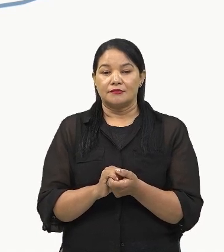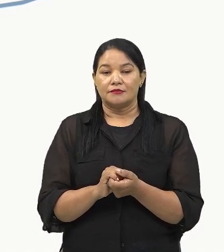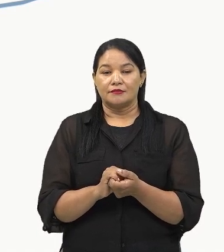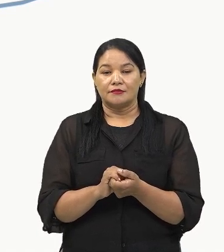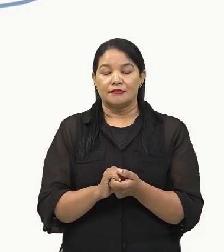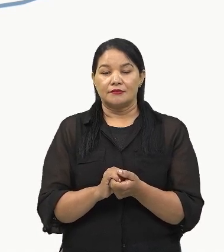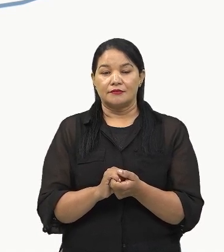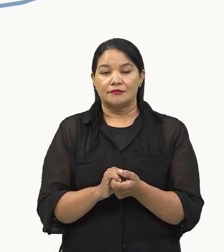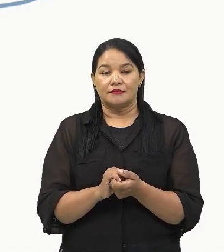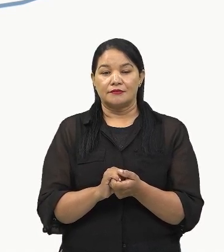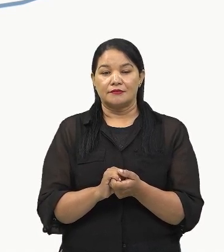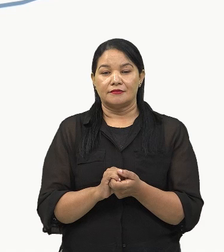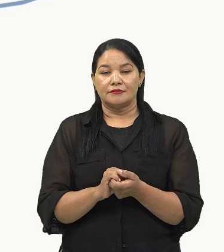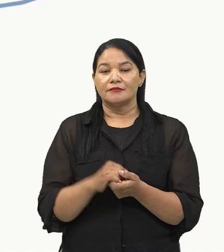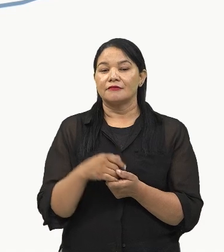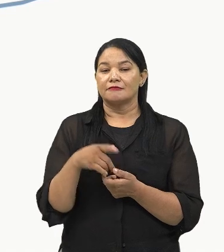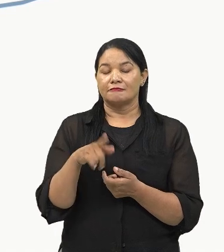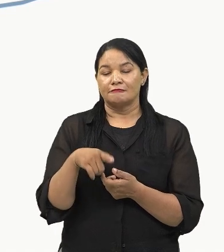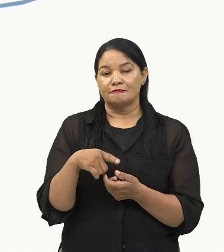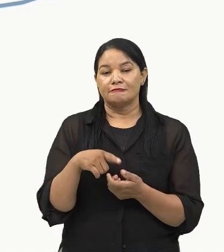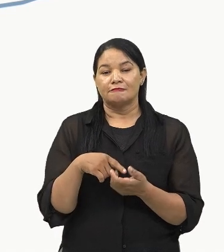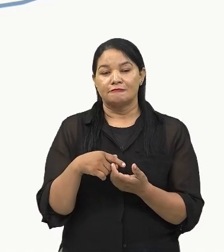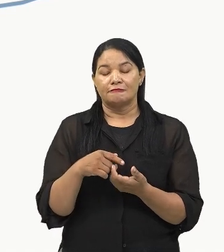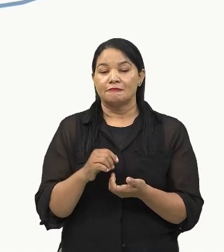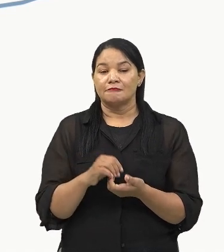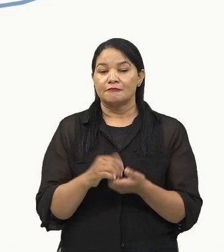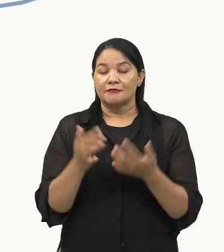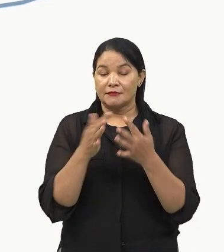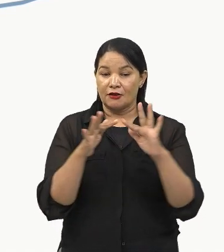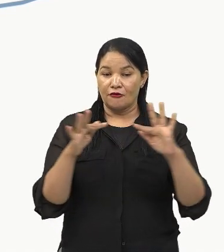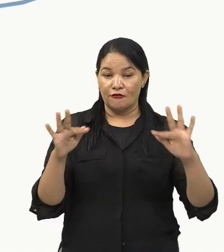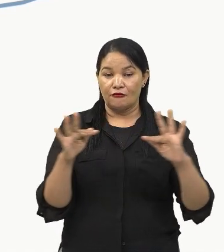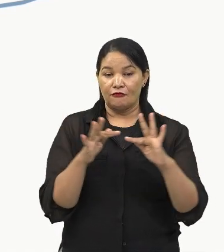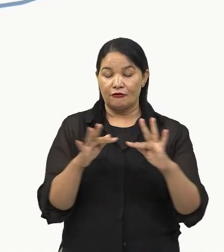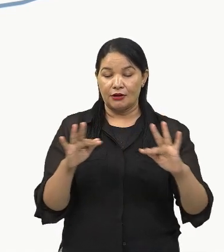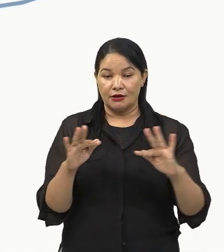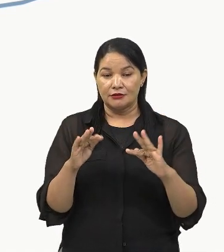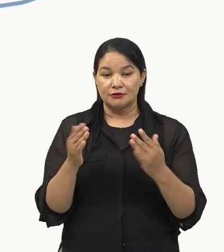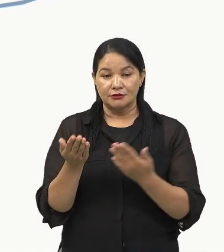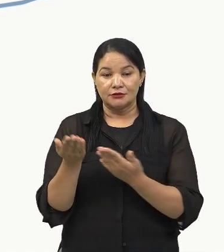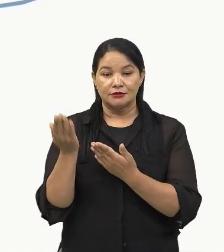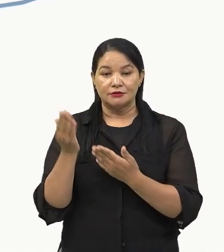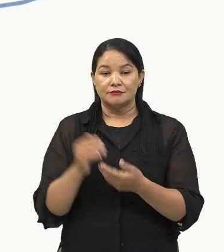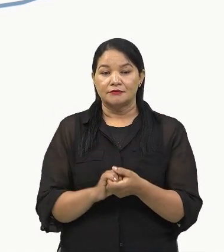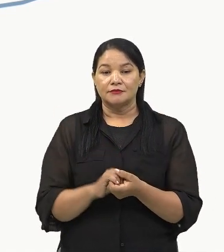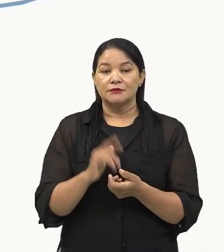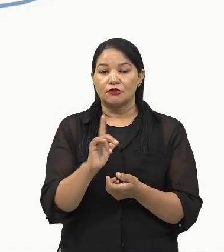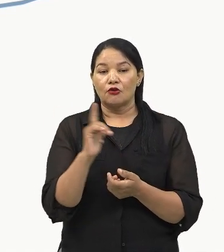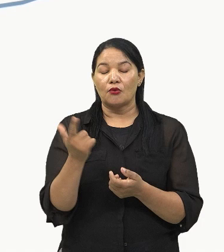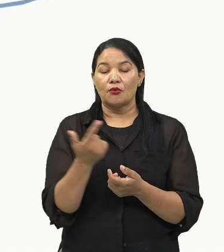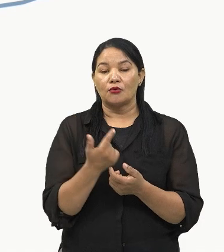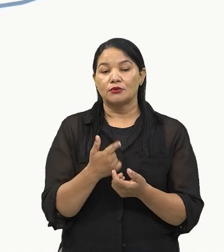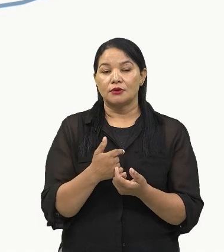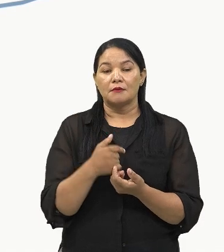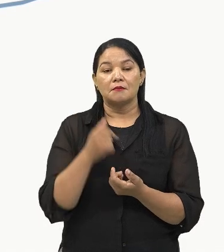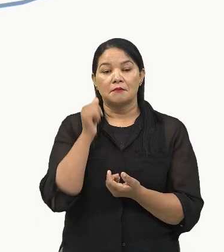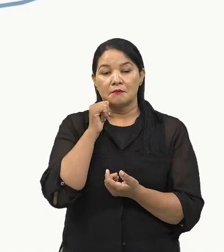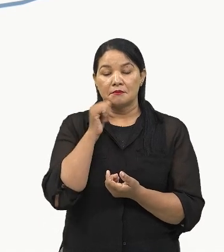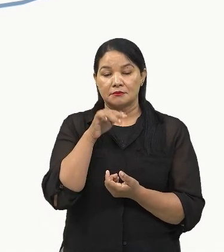abrir uma reposteria. Maribel e eu, é uma mulher, Maribel e eu, ela e